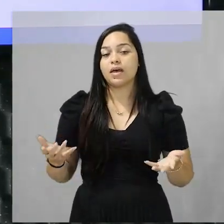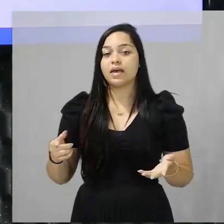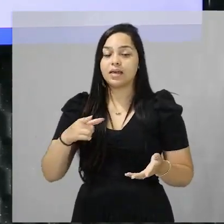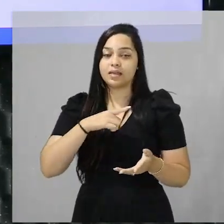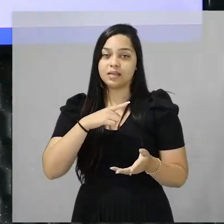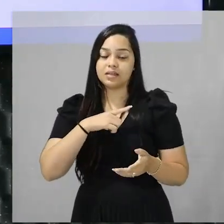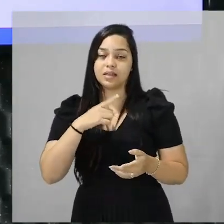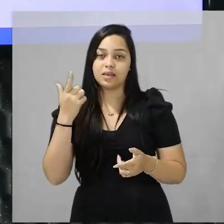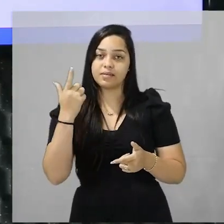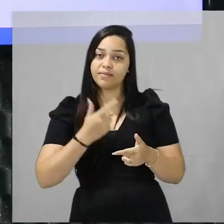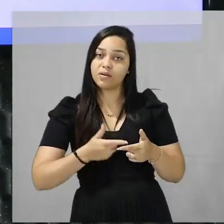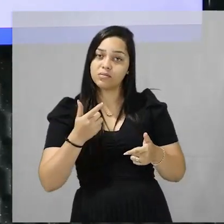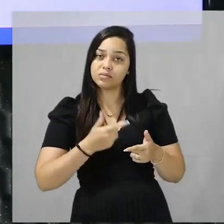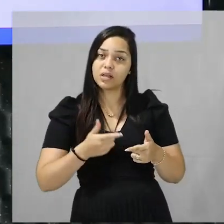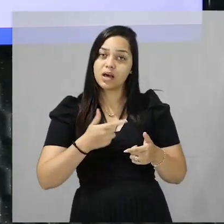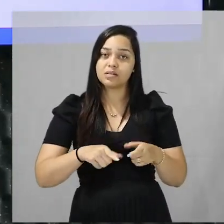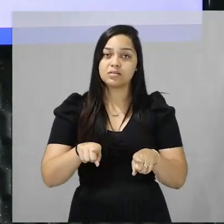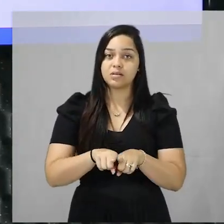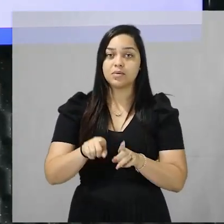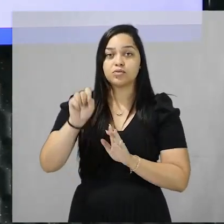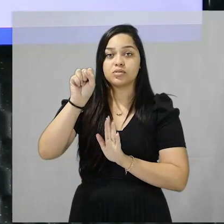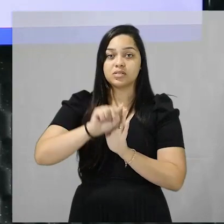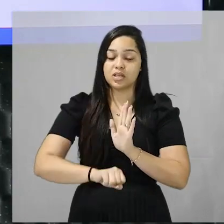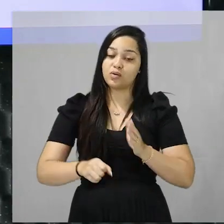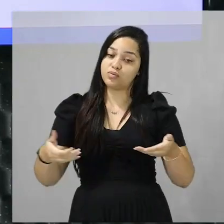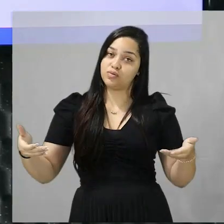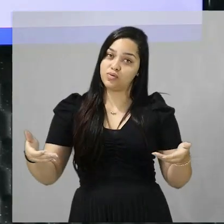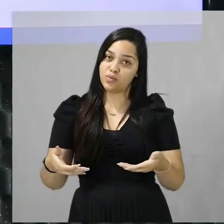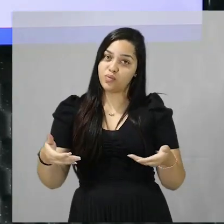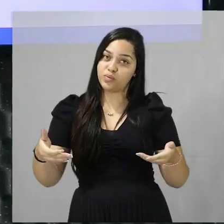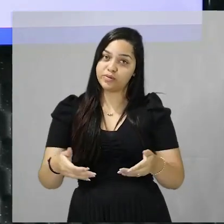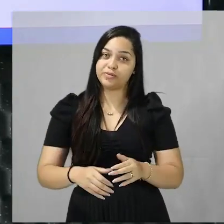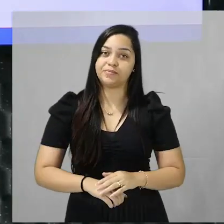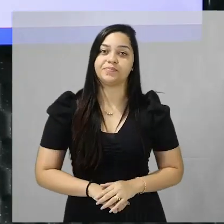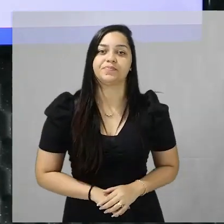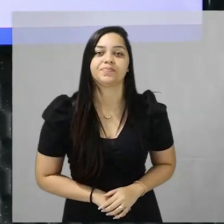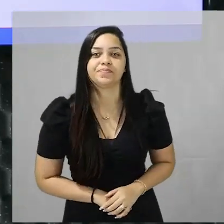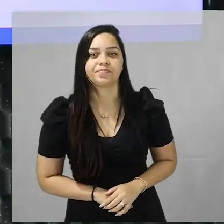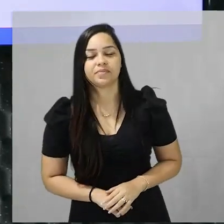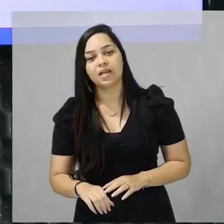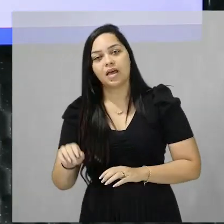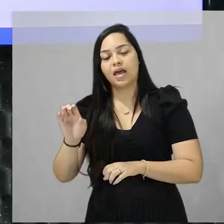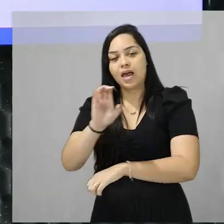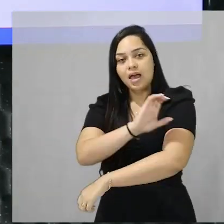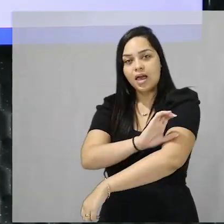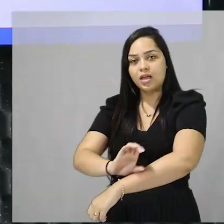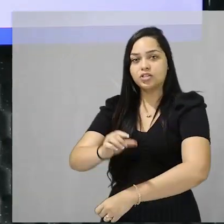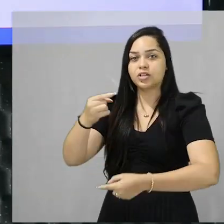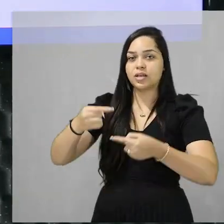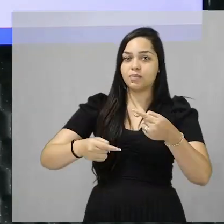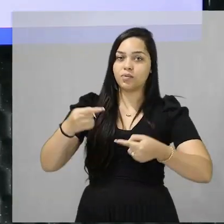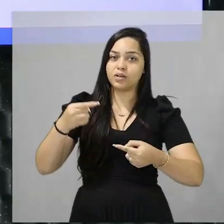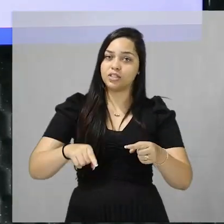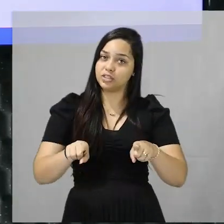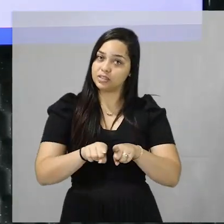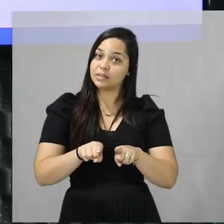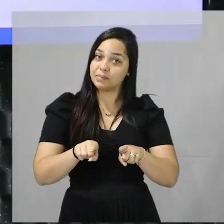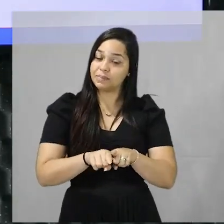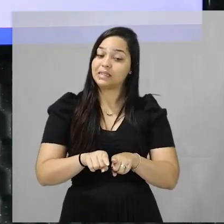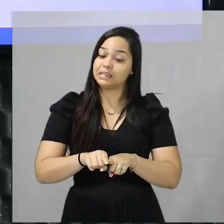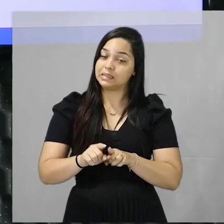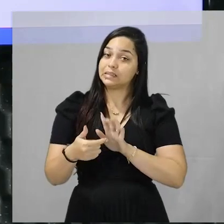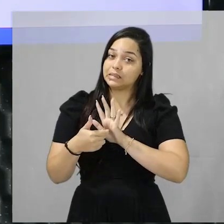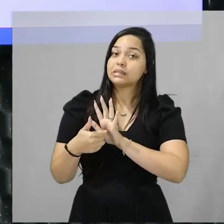dos dilemas dos séculos vindouros ainda. Ética e política, então, está nessa senda,